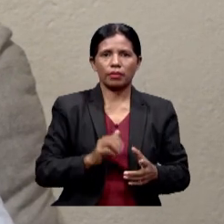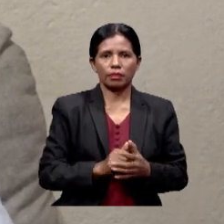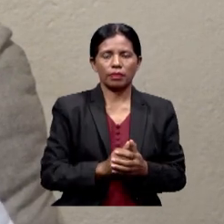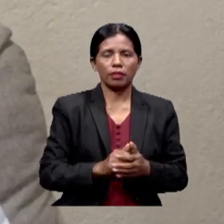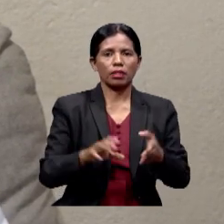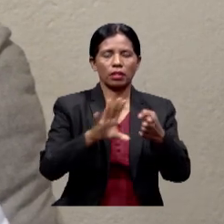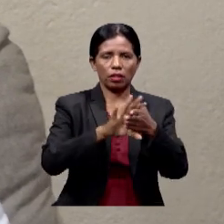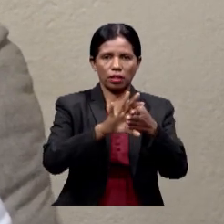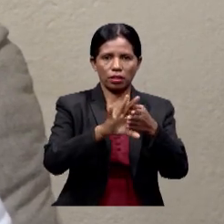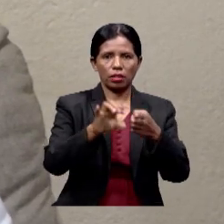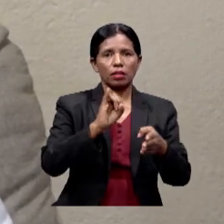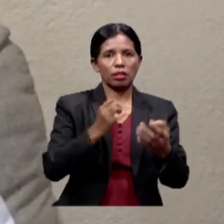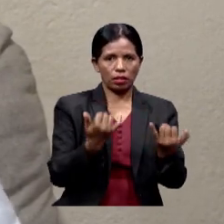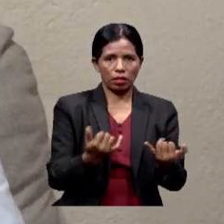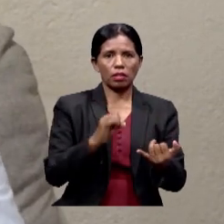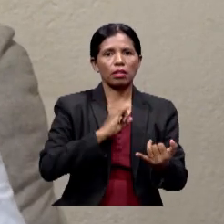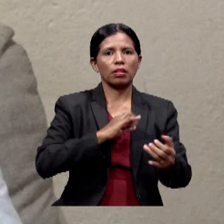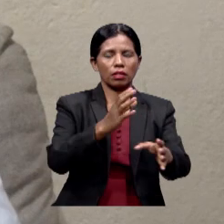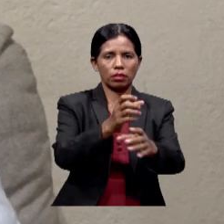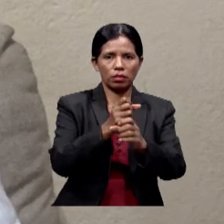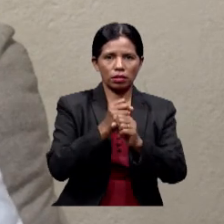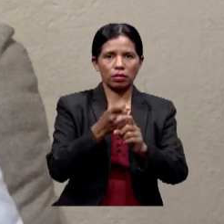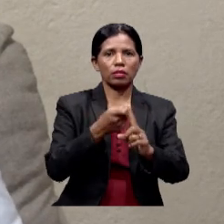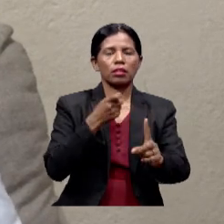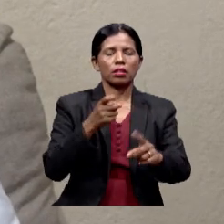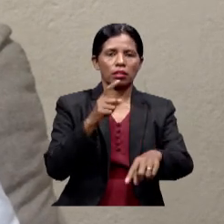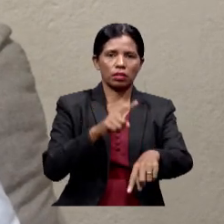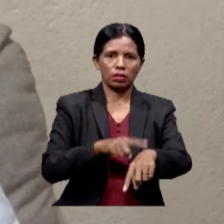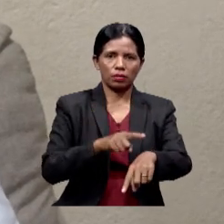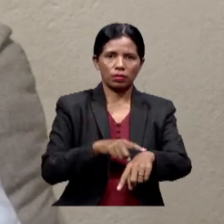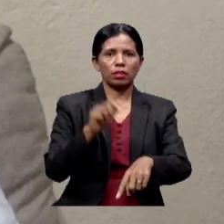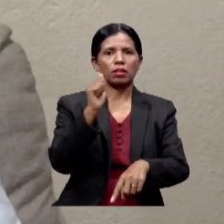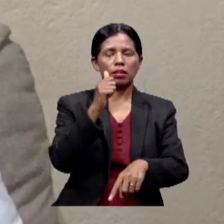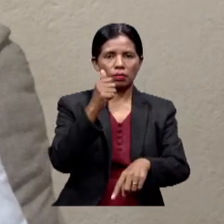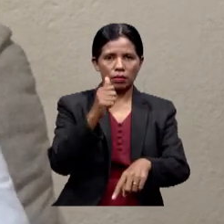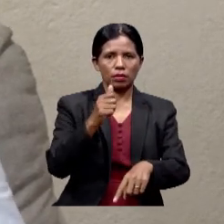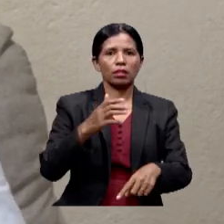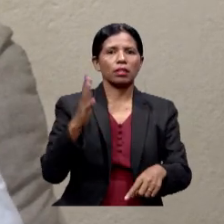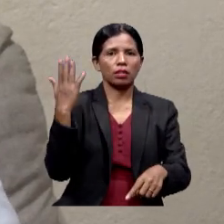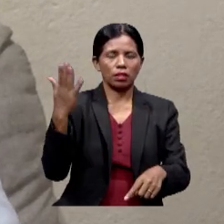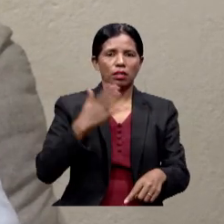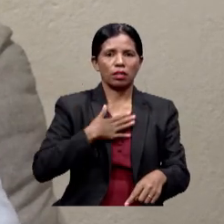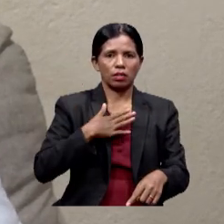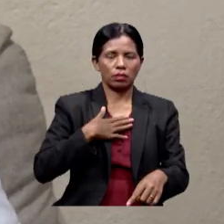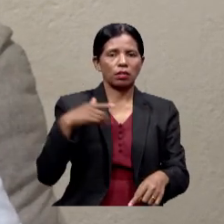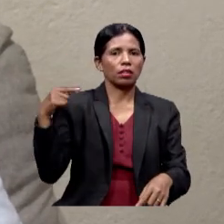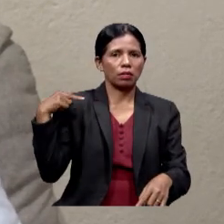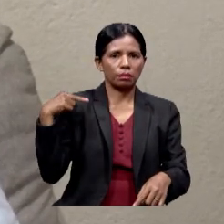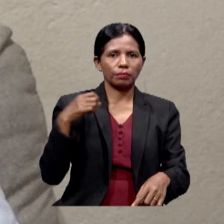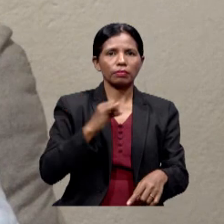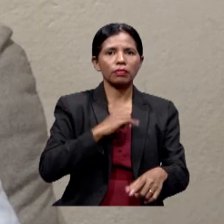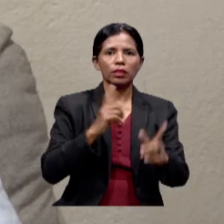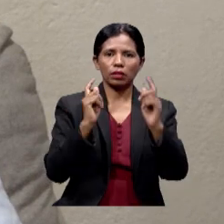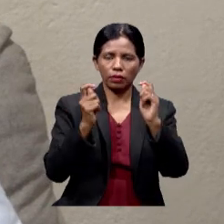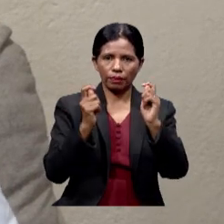carta ida ne simu e por volta de 10 horas e tal de no gabinete e hau tenta halo